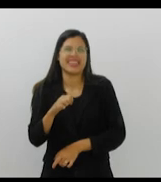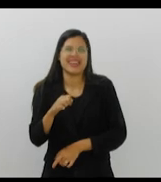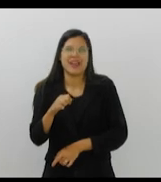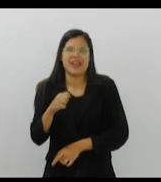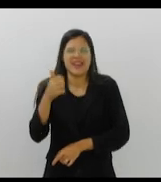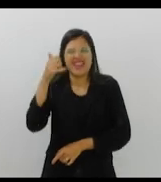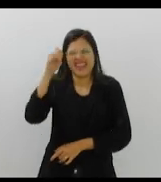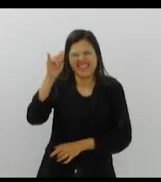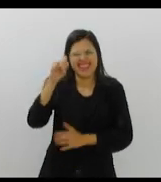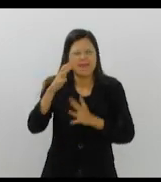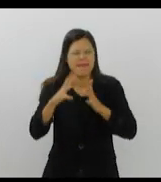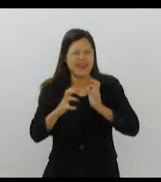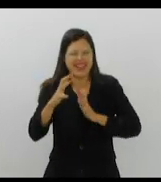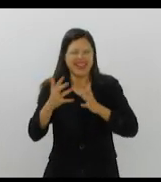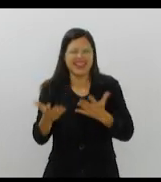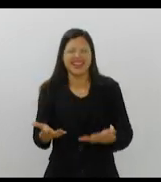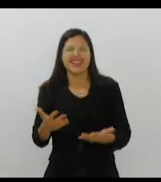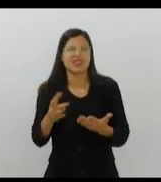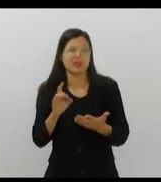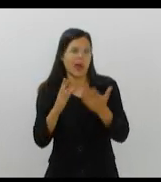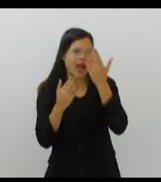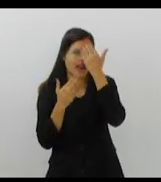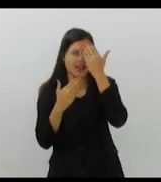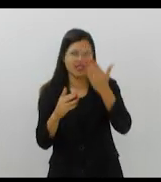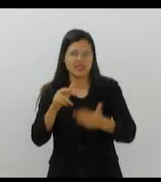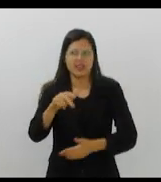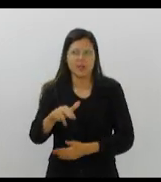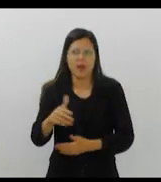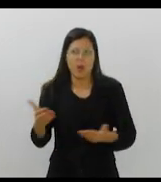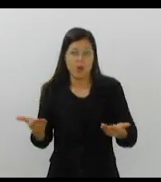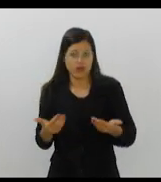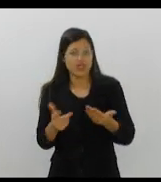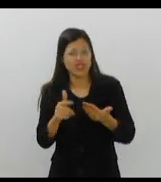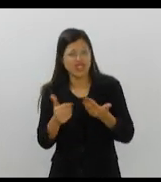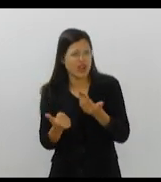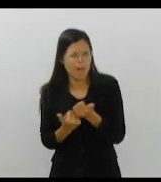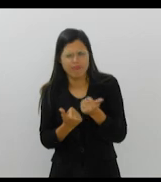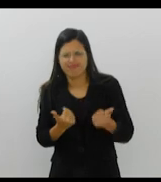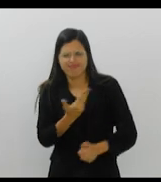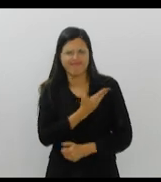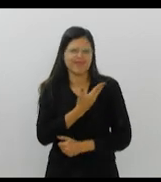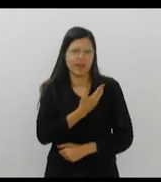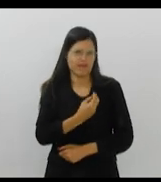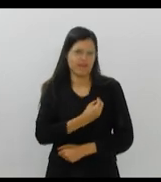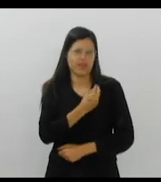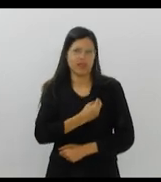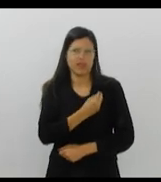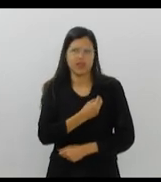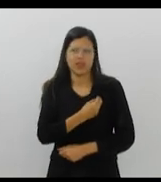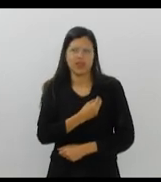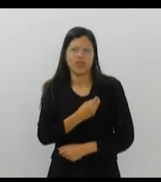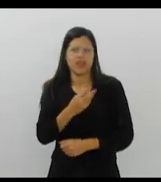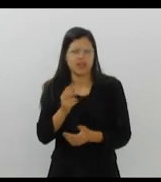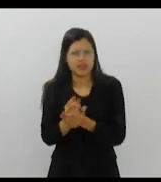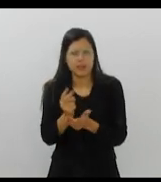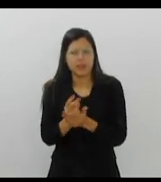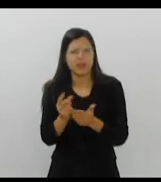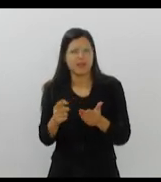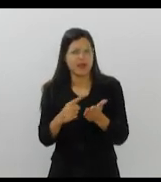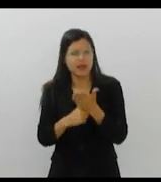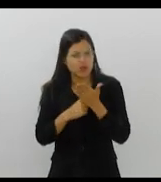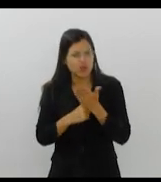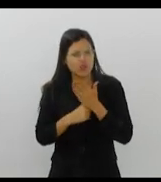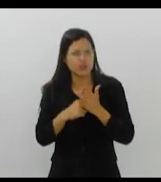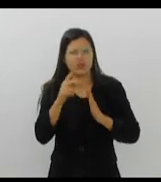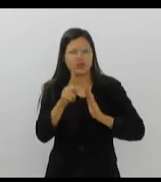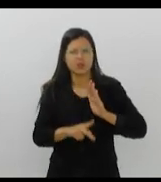bronca. Só tenho a agradecer, irmão. Eu hoje é um parceiro de vida que está do meu lado, me apoia em todos os projetos. É um